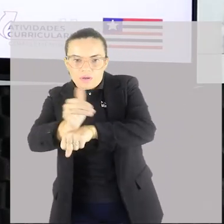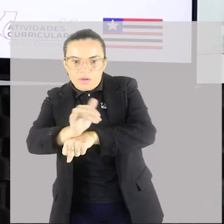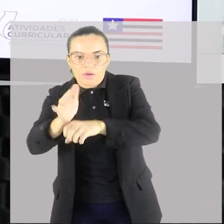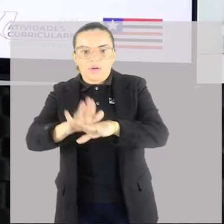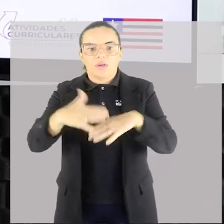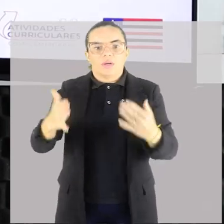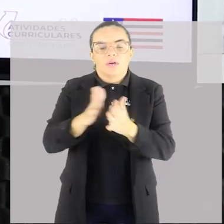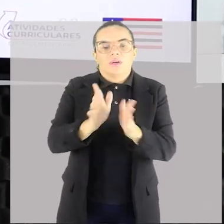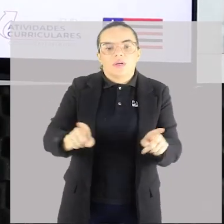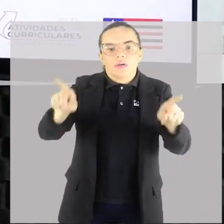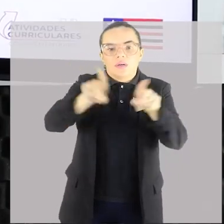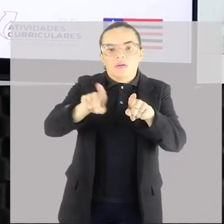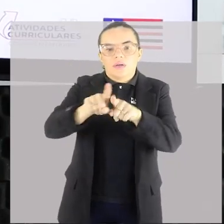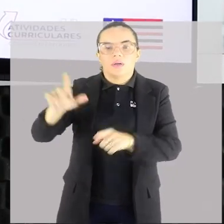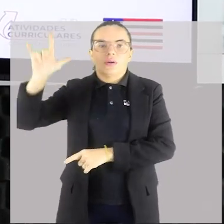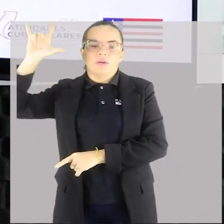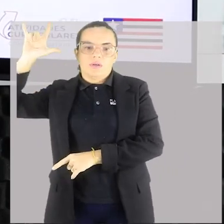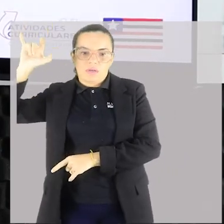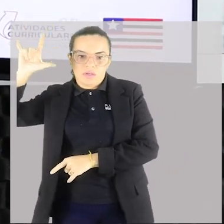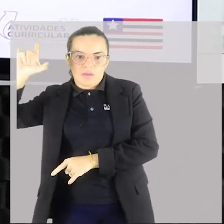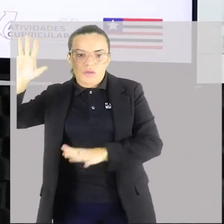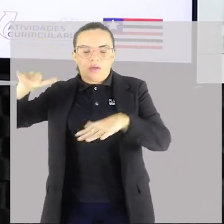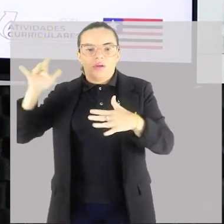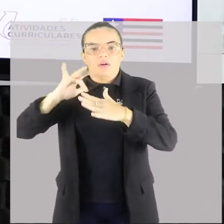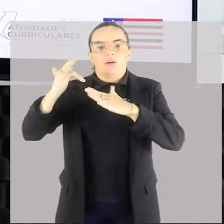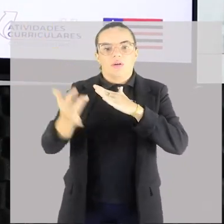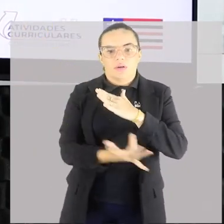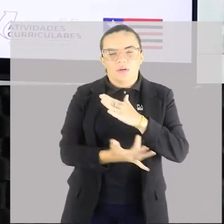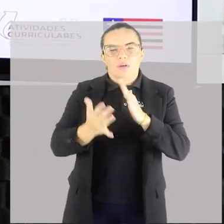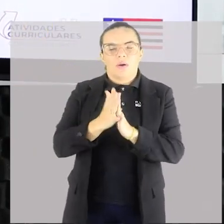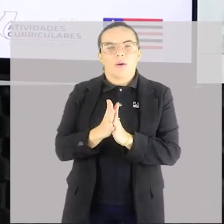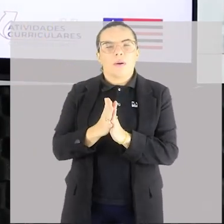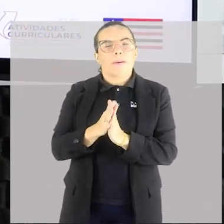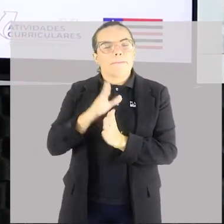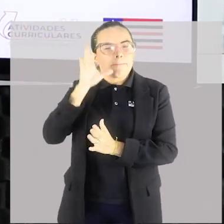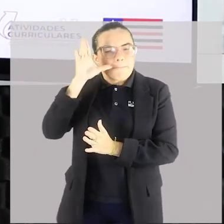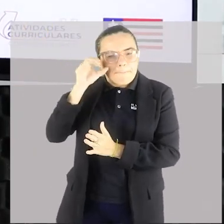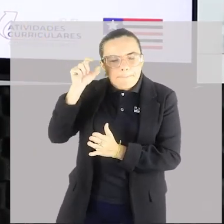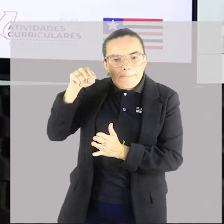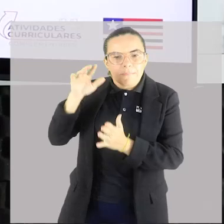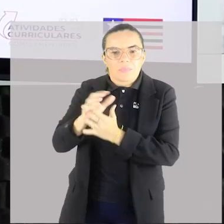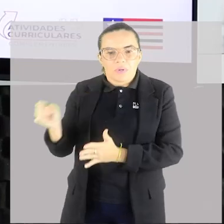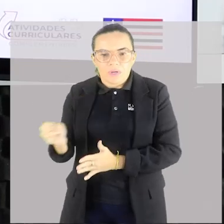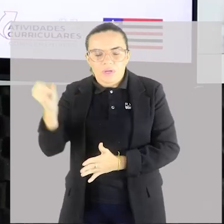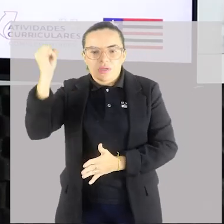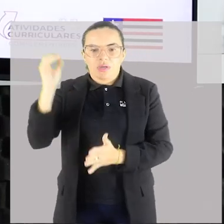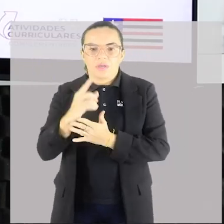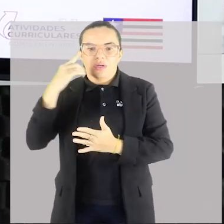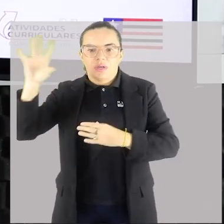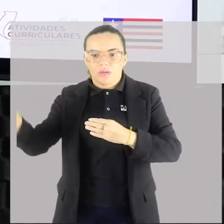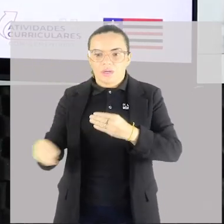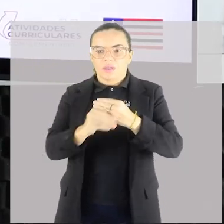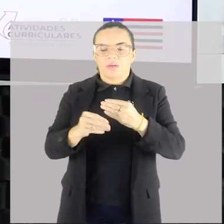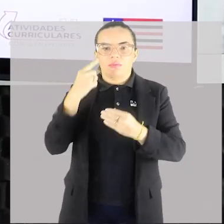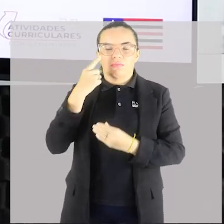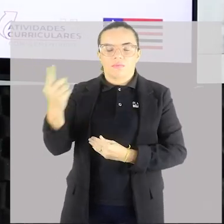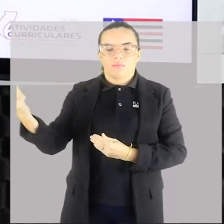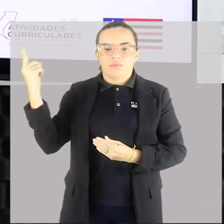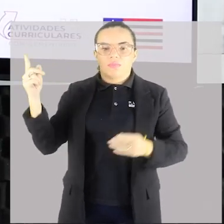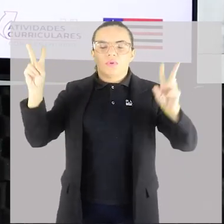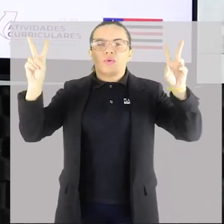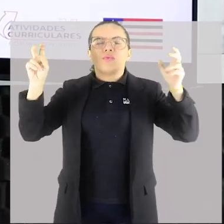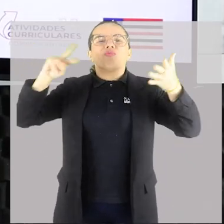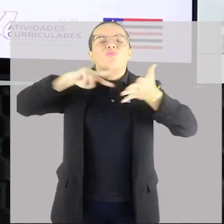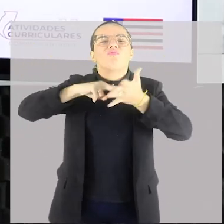canal do Instagram, que tem muito material interessante, inclusive complementar isso. Hoje a gente vai falar sobre Happening e Action Paint. Professor, o que